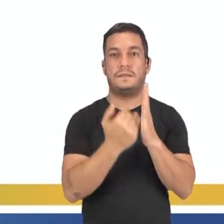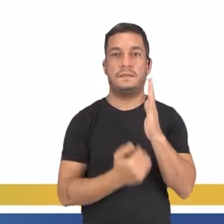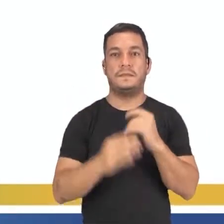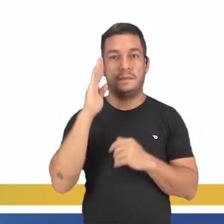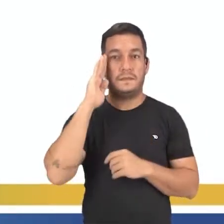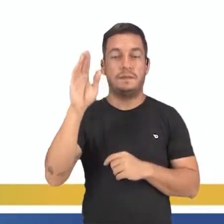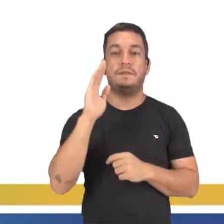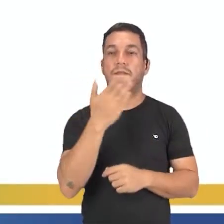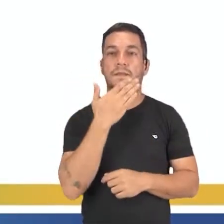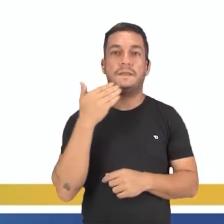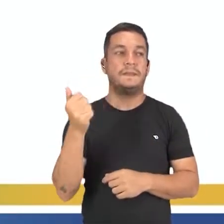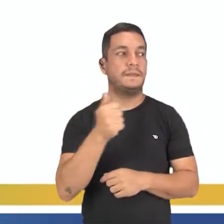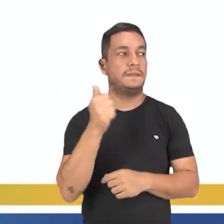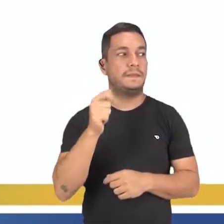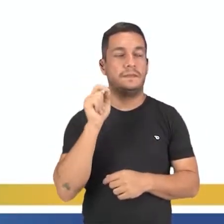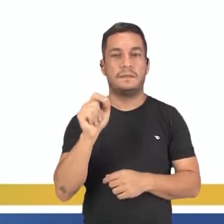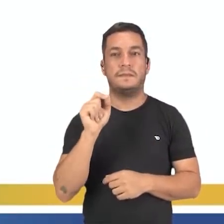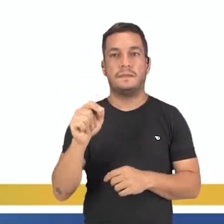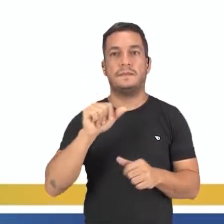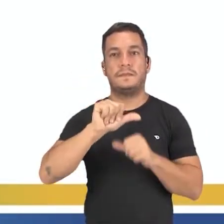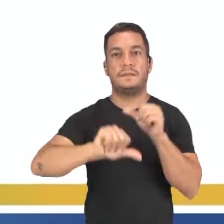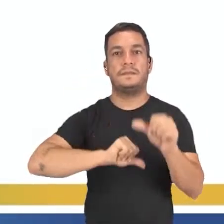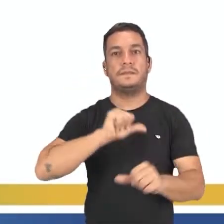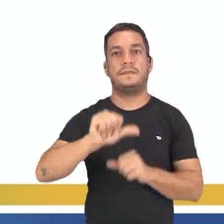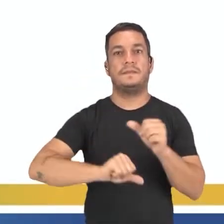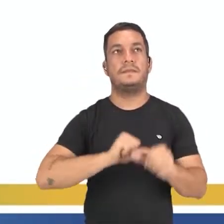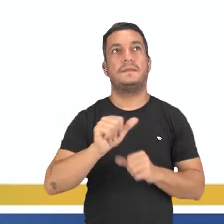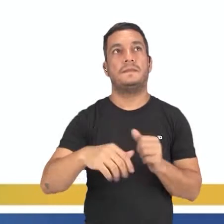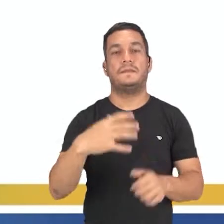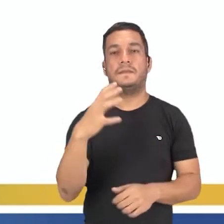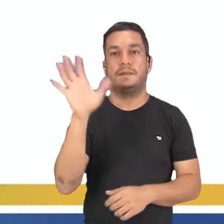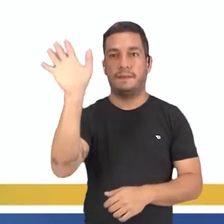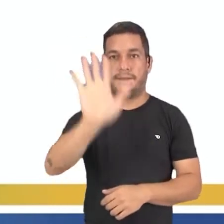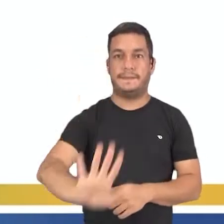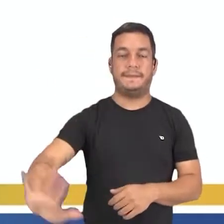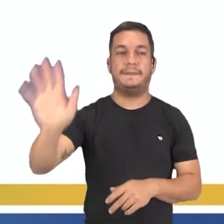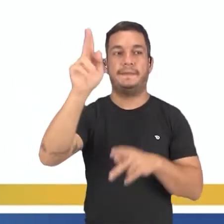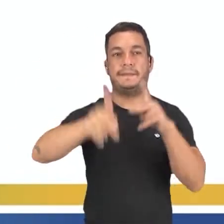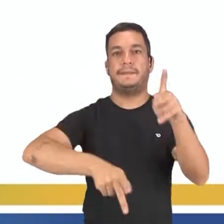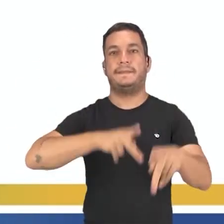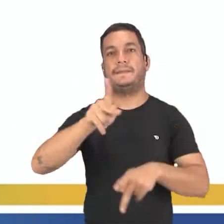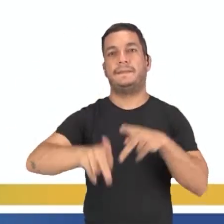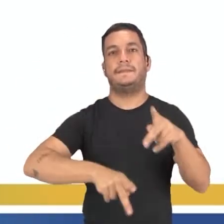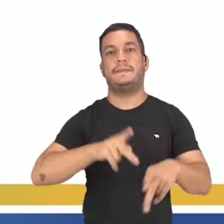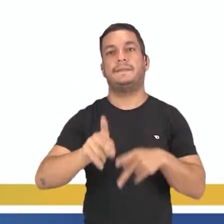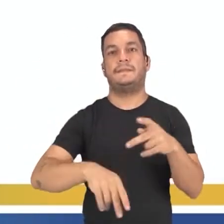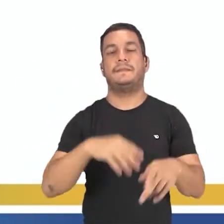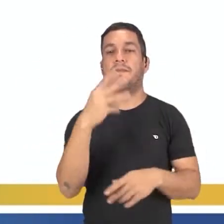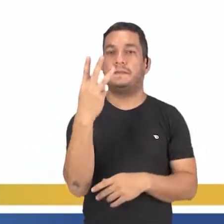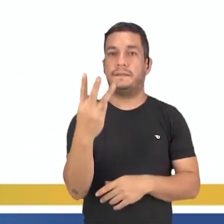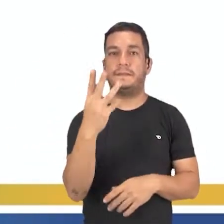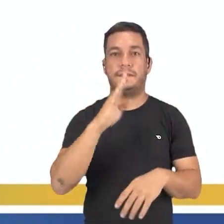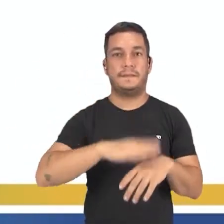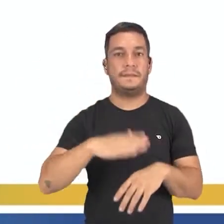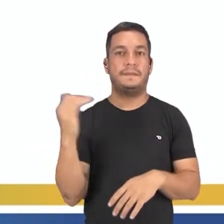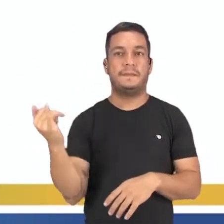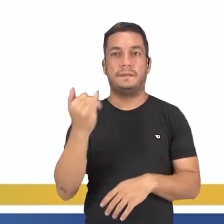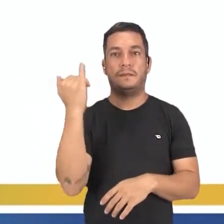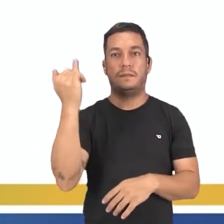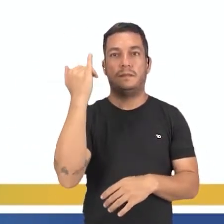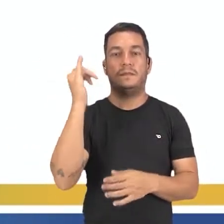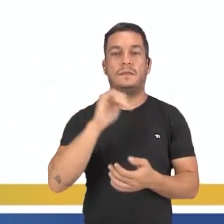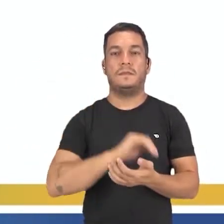que melhor assinalam as mudanças no comportamento geral da população. São três os mais